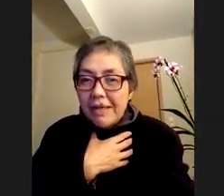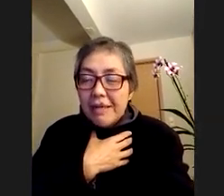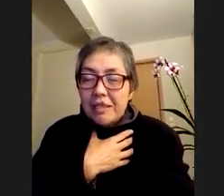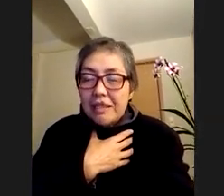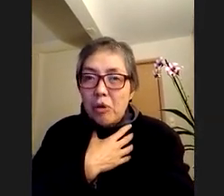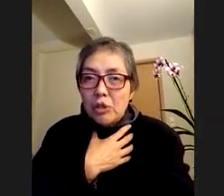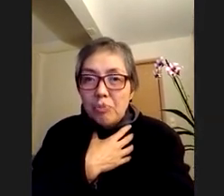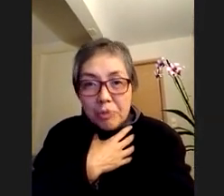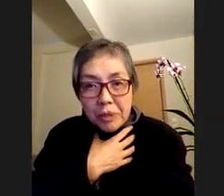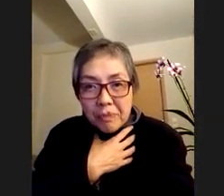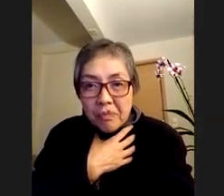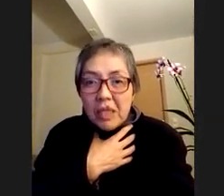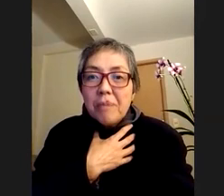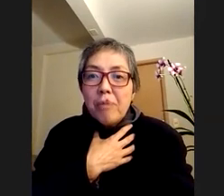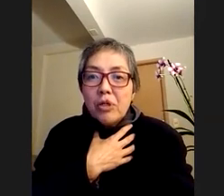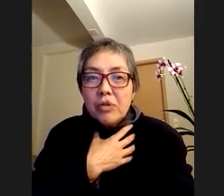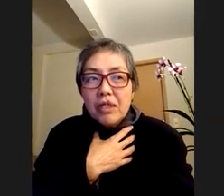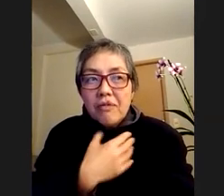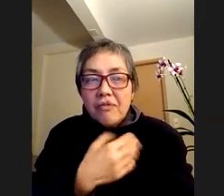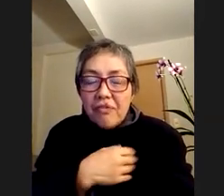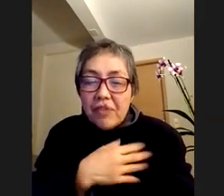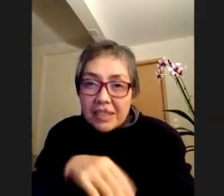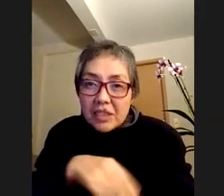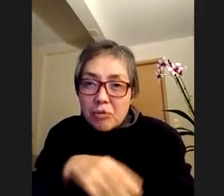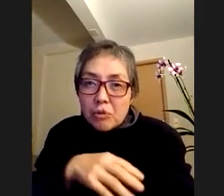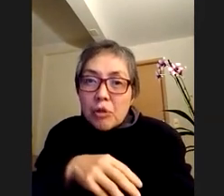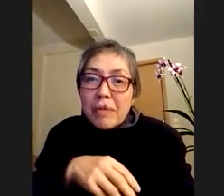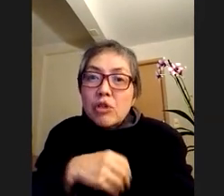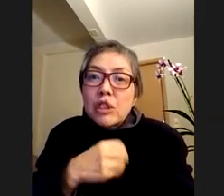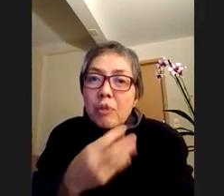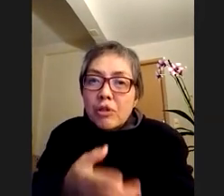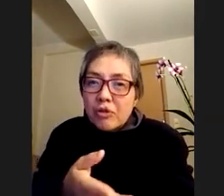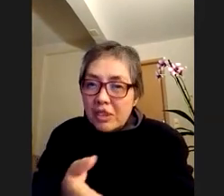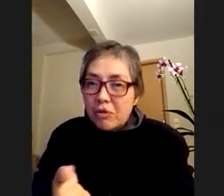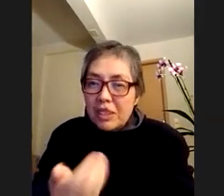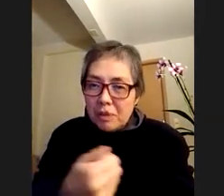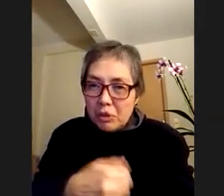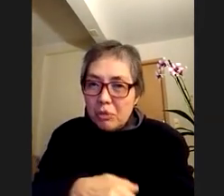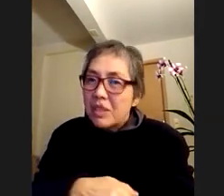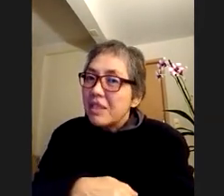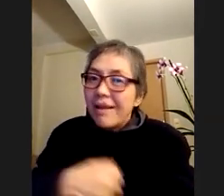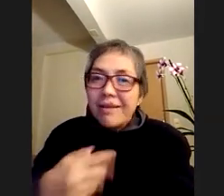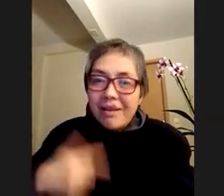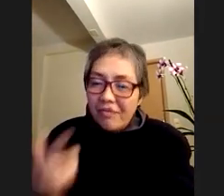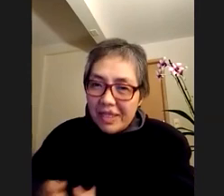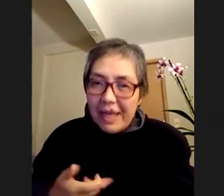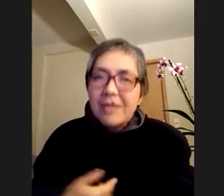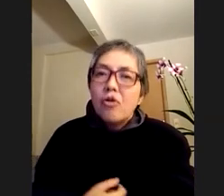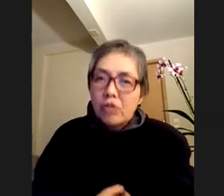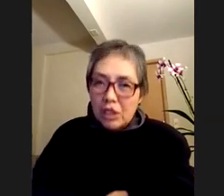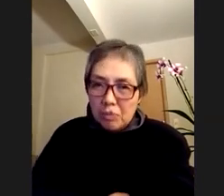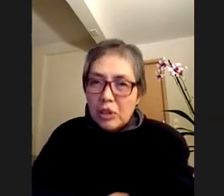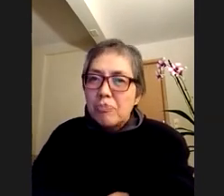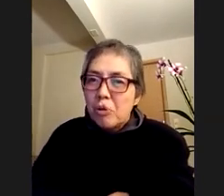enfrentar transporte público e posso ficar, digamos, muito menos exposto do que as pessoas que têm que enfrentar